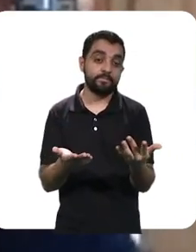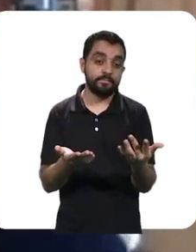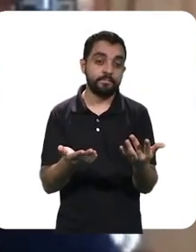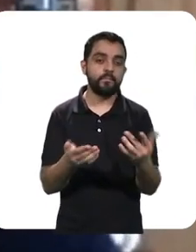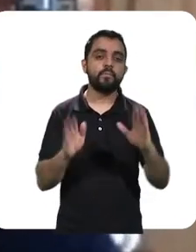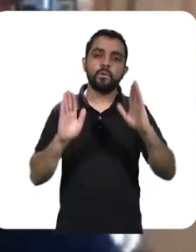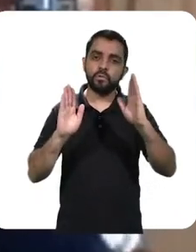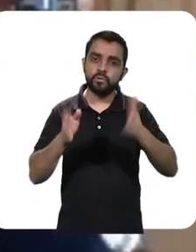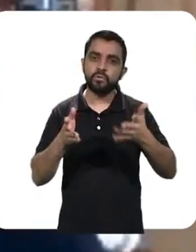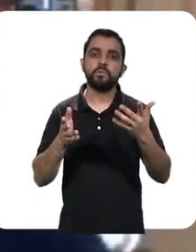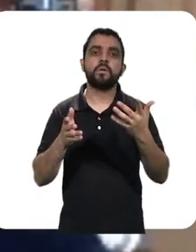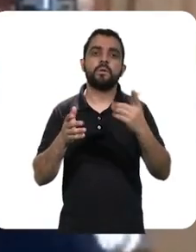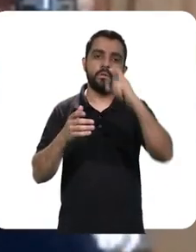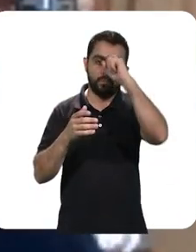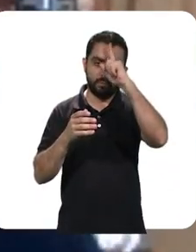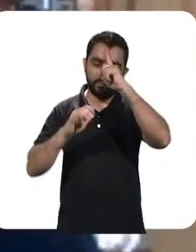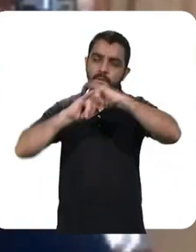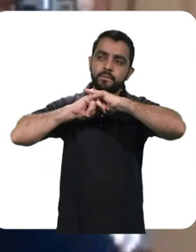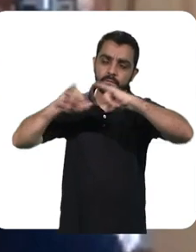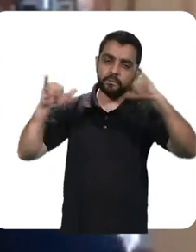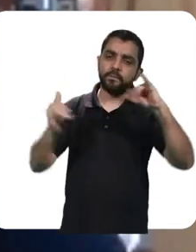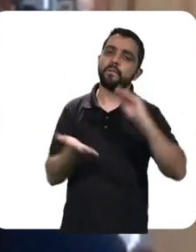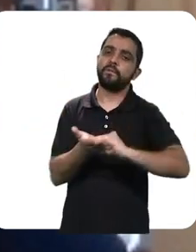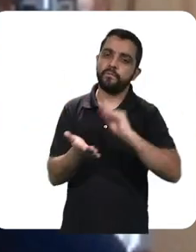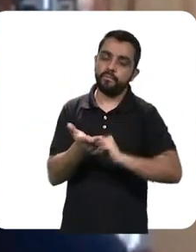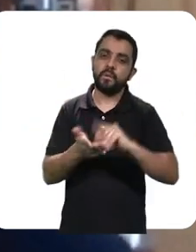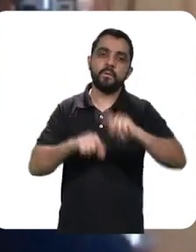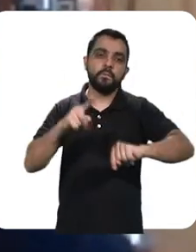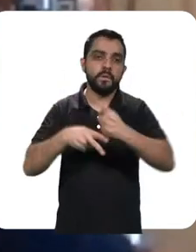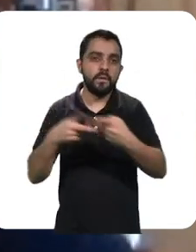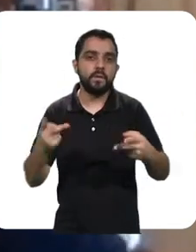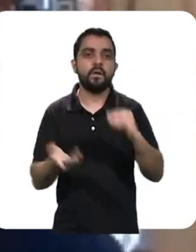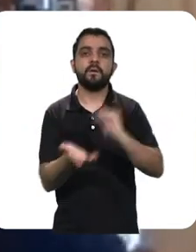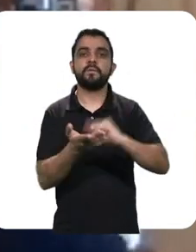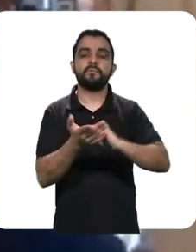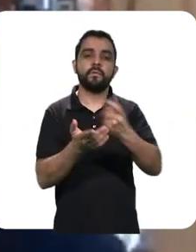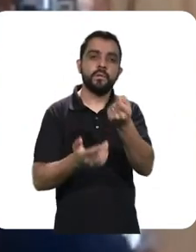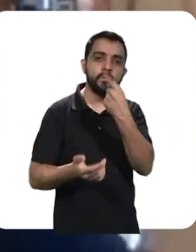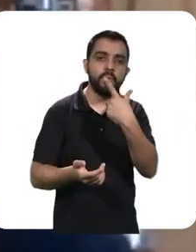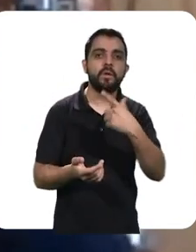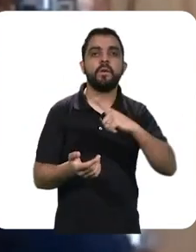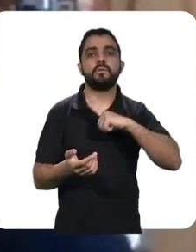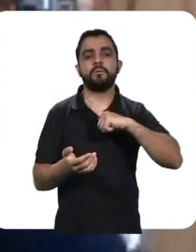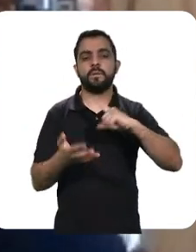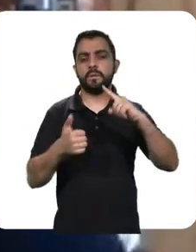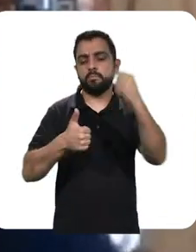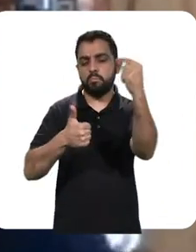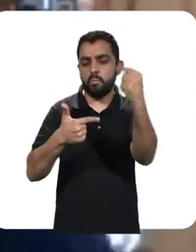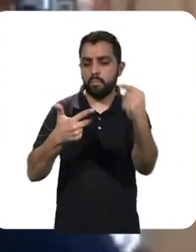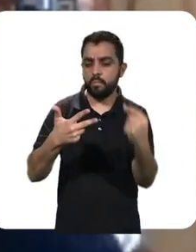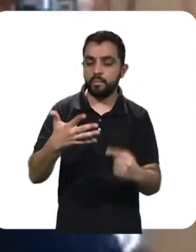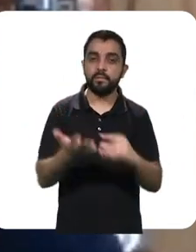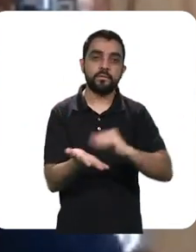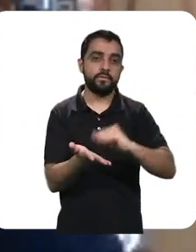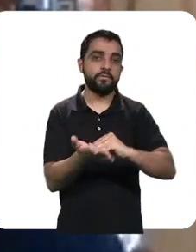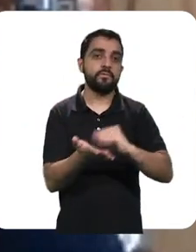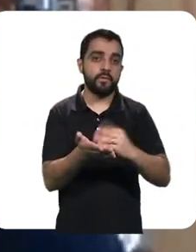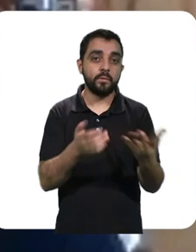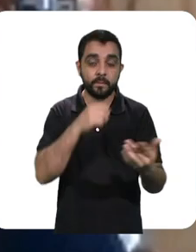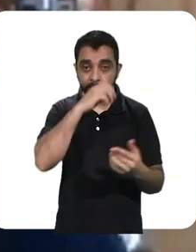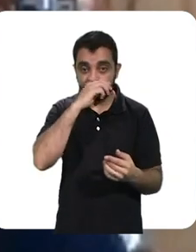E relatos de falta de equipamentos, de insumos medicamentosos já estão sendo colocados em outros países,